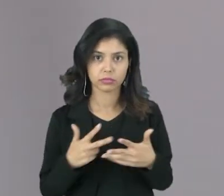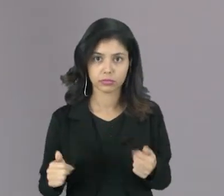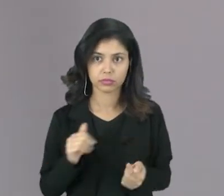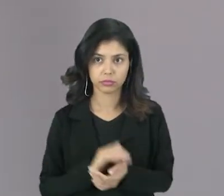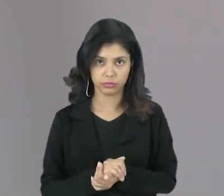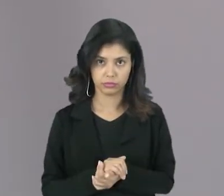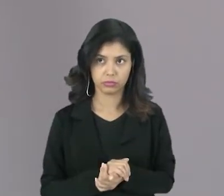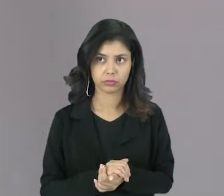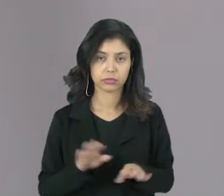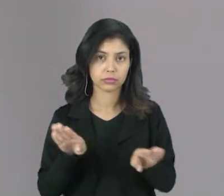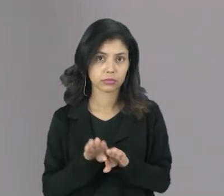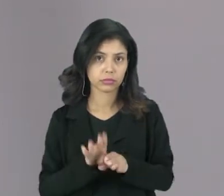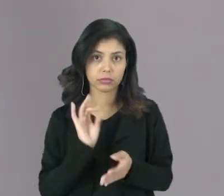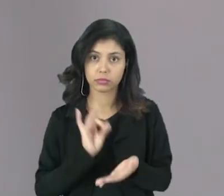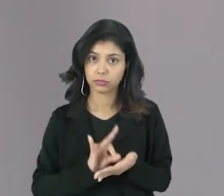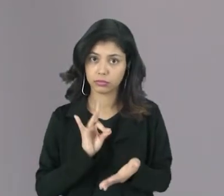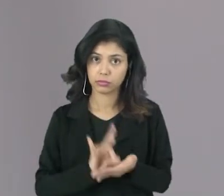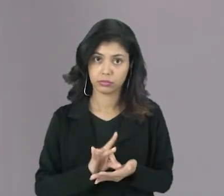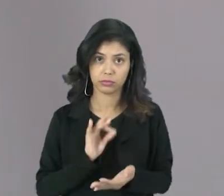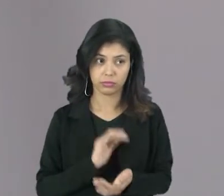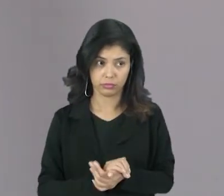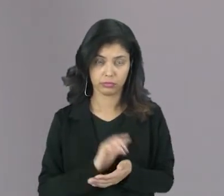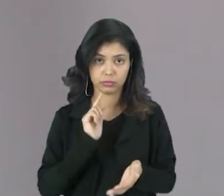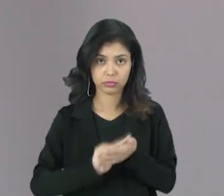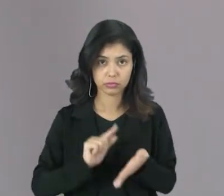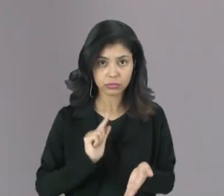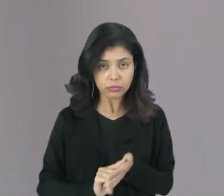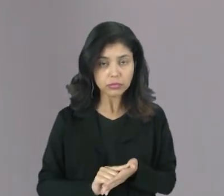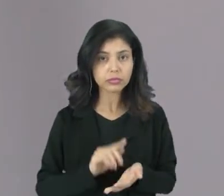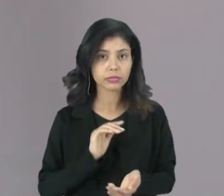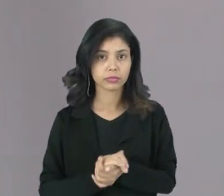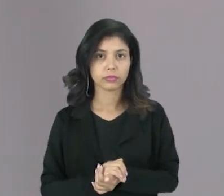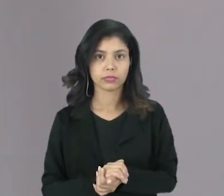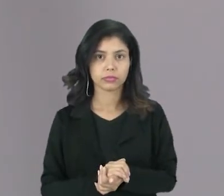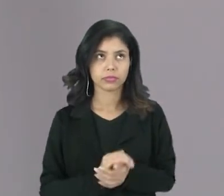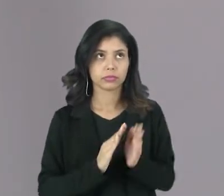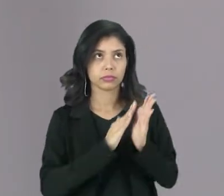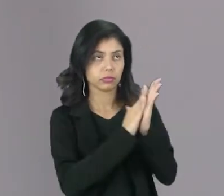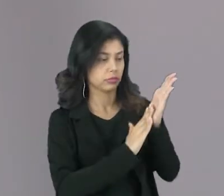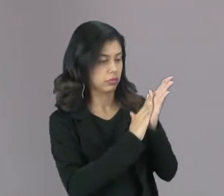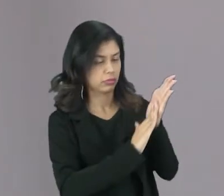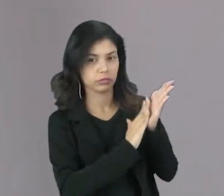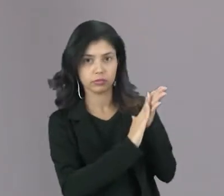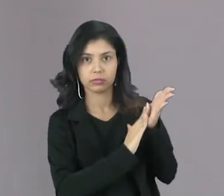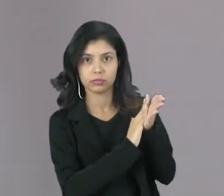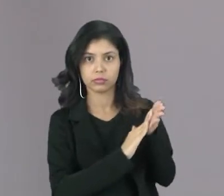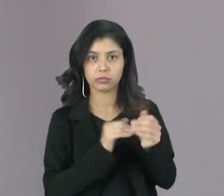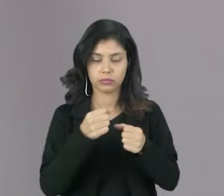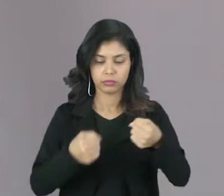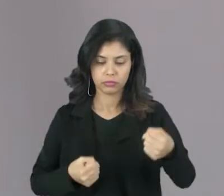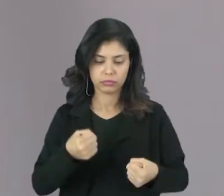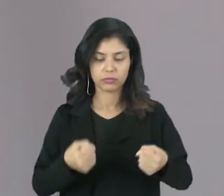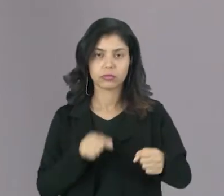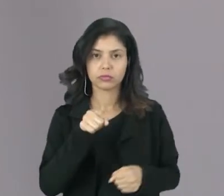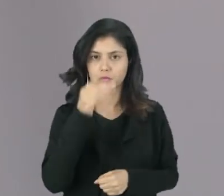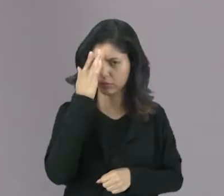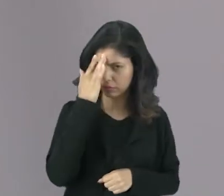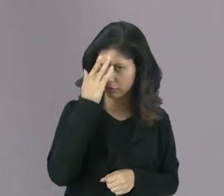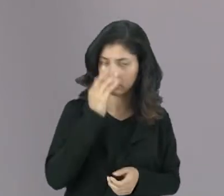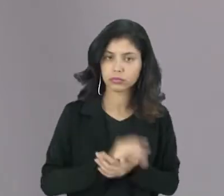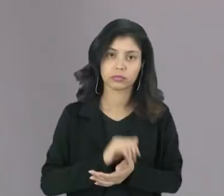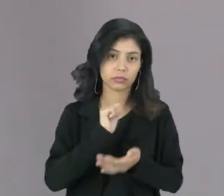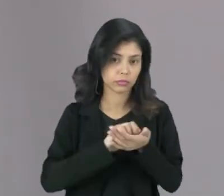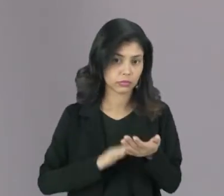na elas estão na verdade elas estão limpando eu acho para-brisa do carro não é mesmo vocês